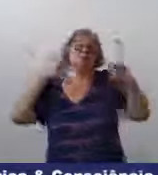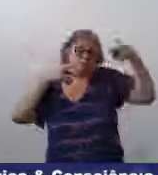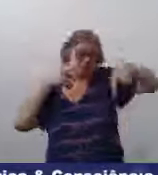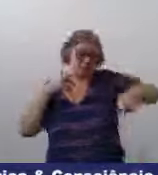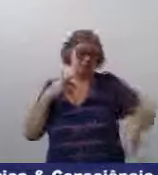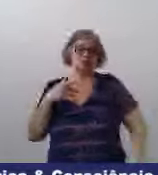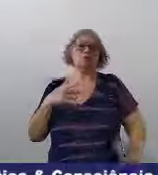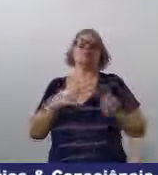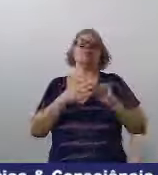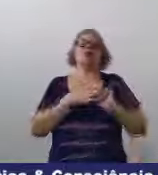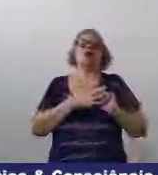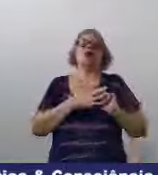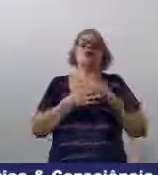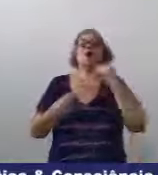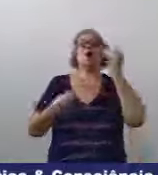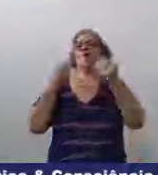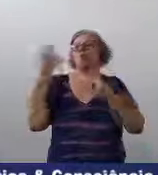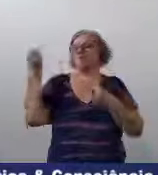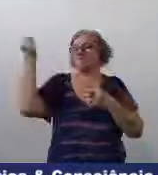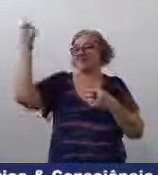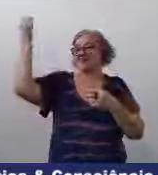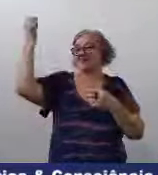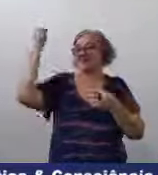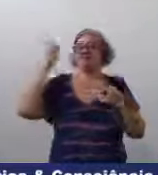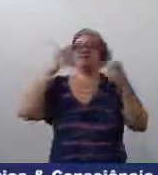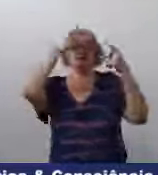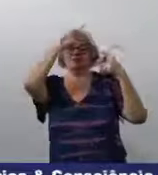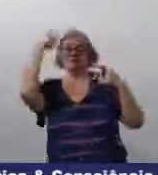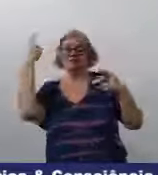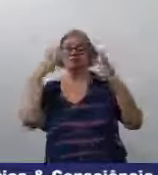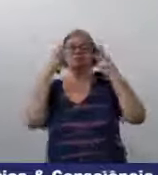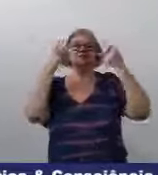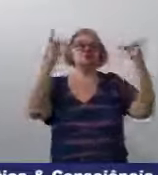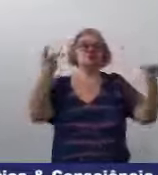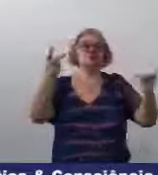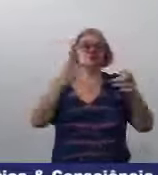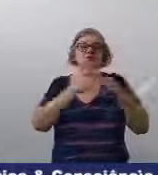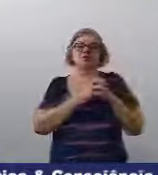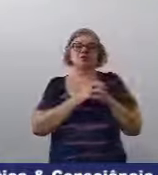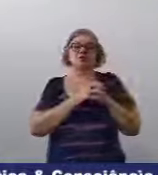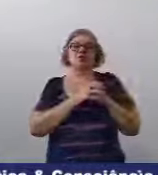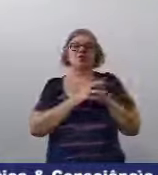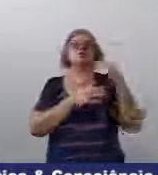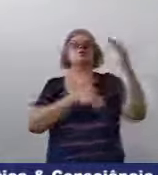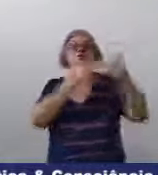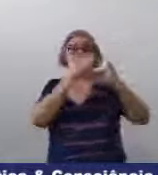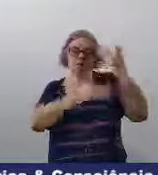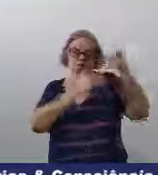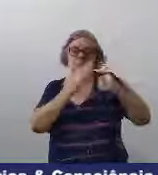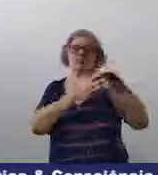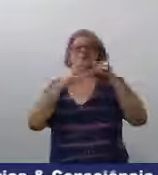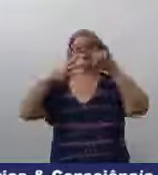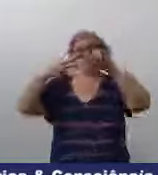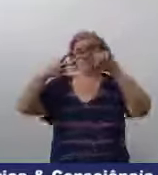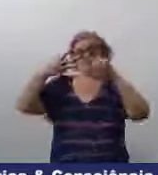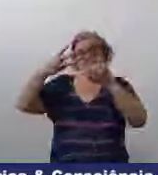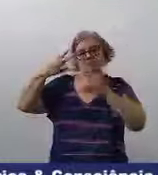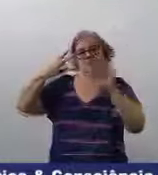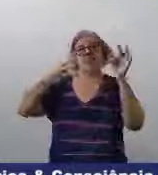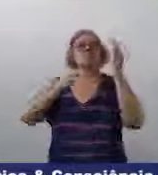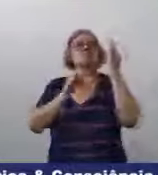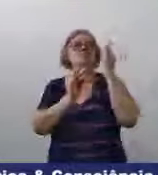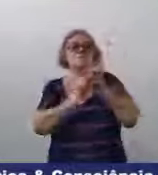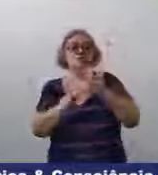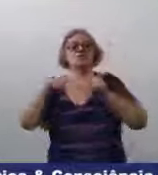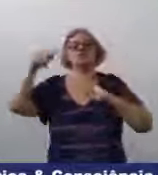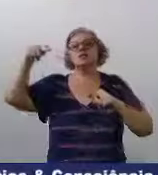da viagem das pessoas, como seria um mundo que essas coisas fossem observadas com facilidade. E ele completa com outros 2 uma